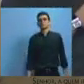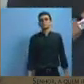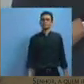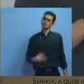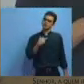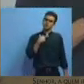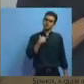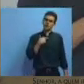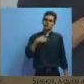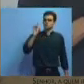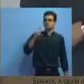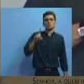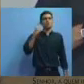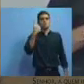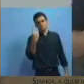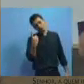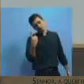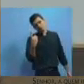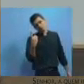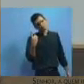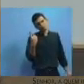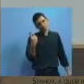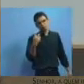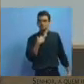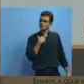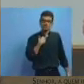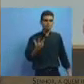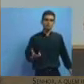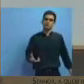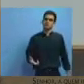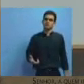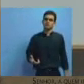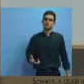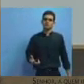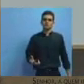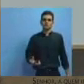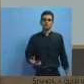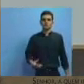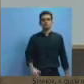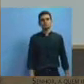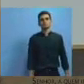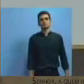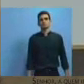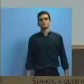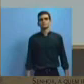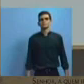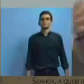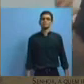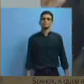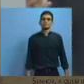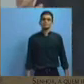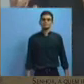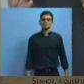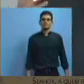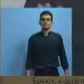nossos ossos. Ele até recobre o nosso corpo de carne e de pele. Mas